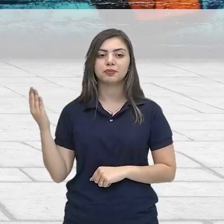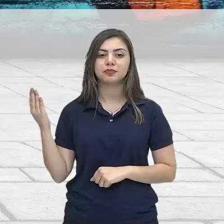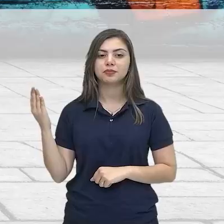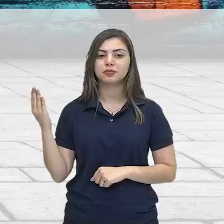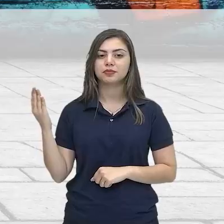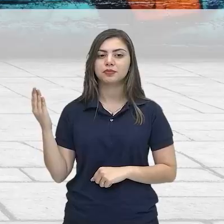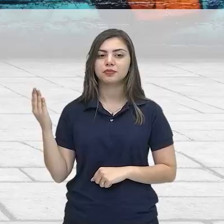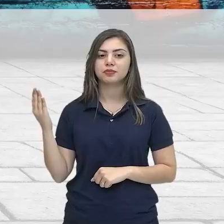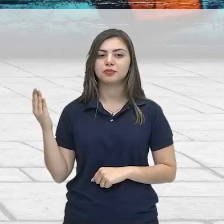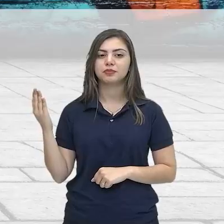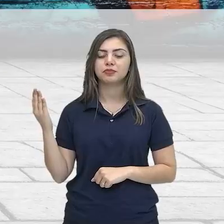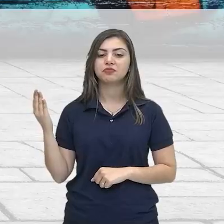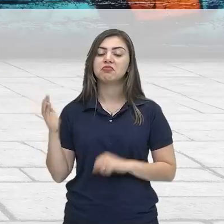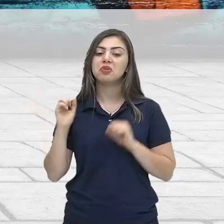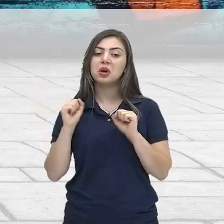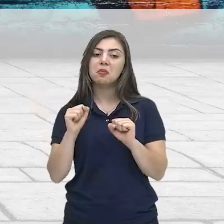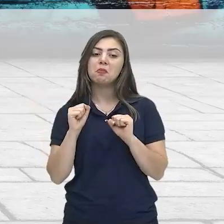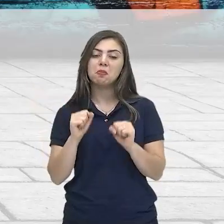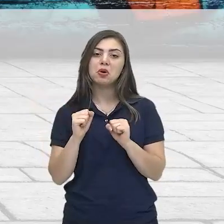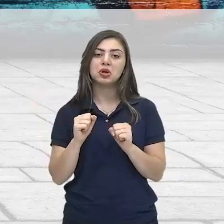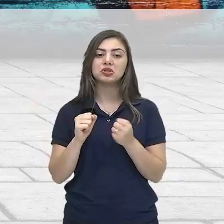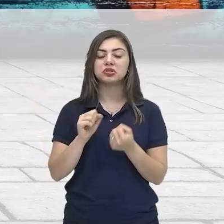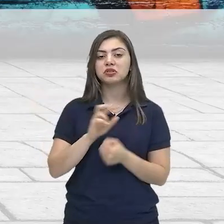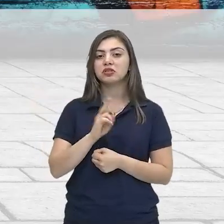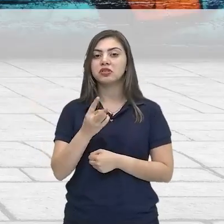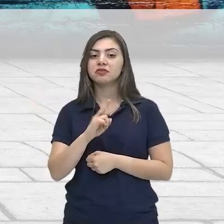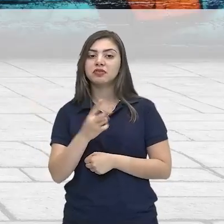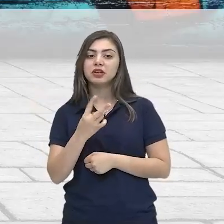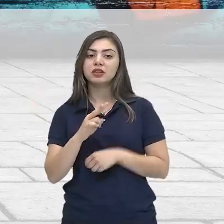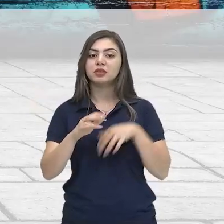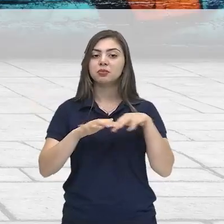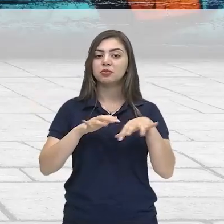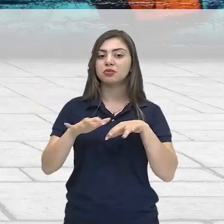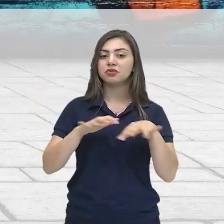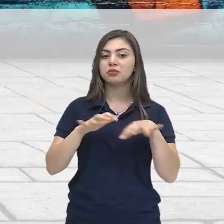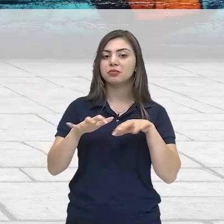assim, pode fazer o joelho virando.